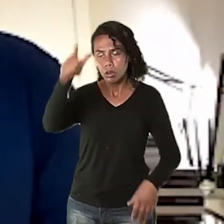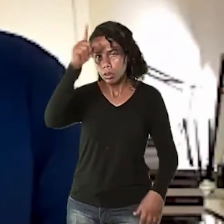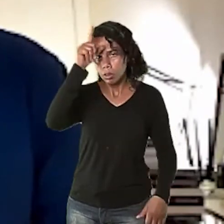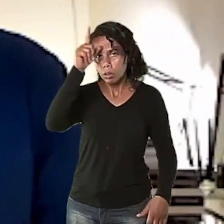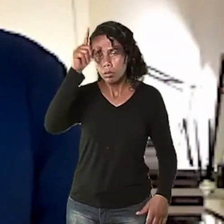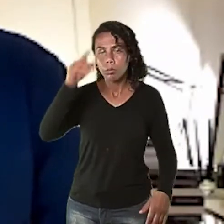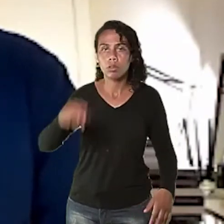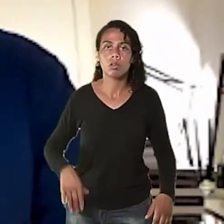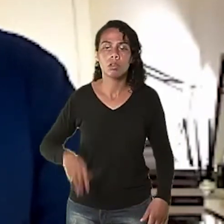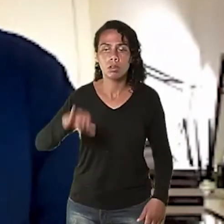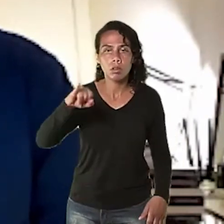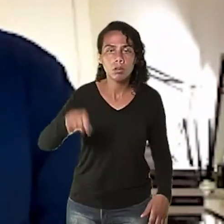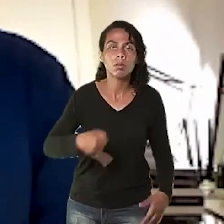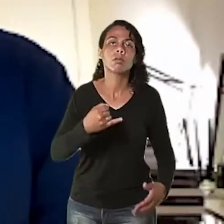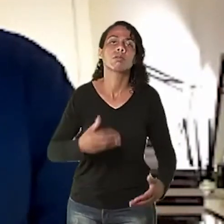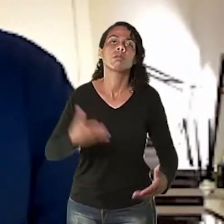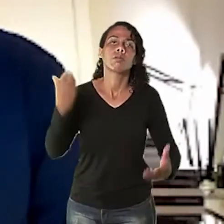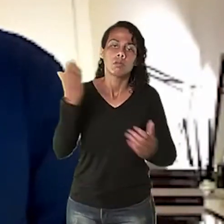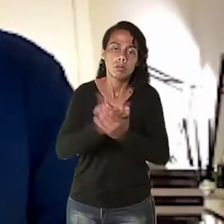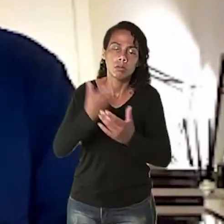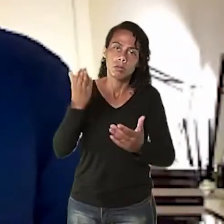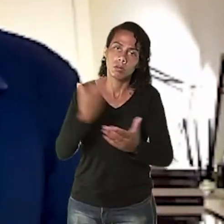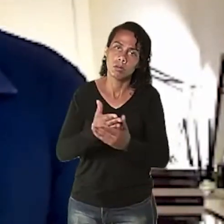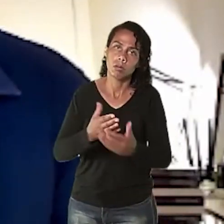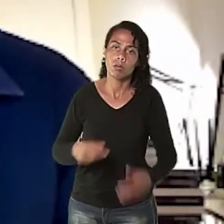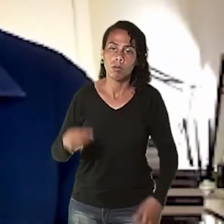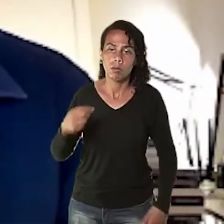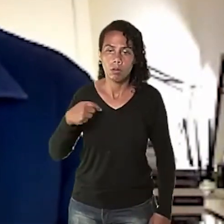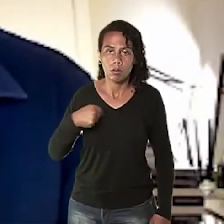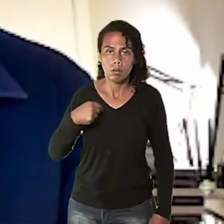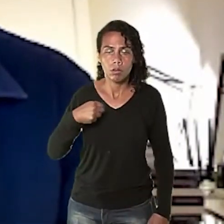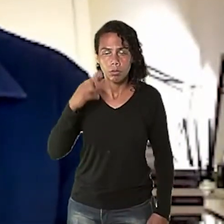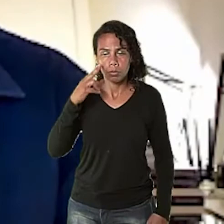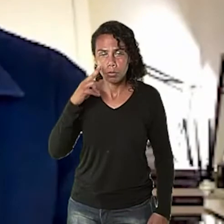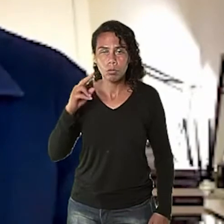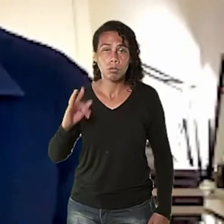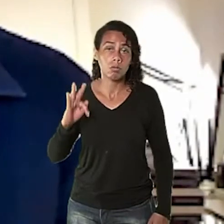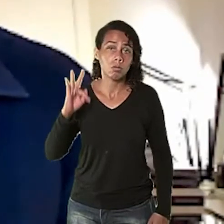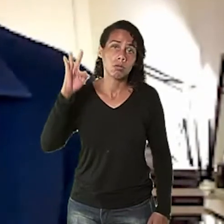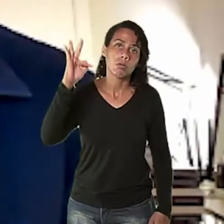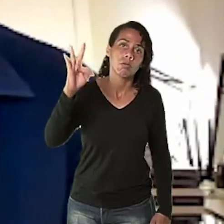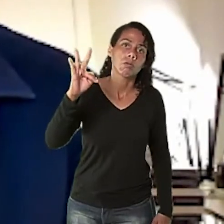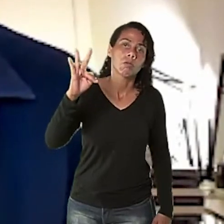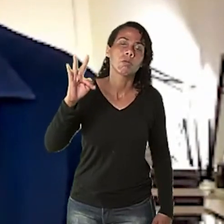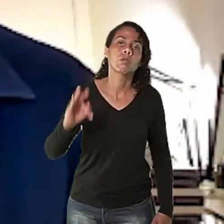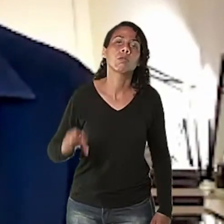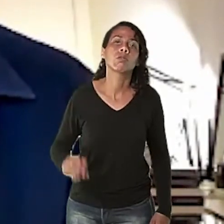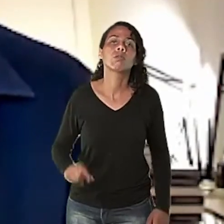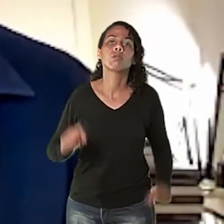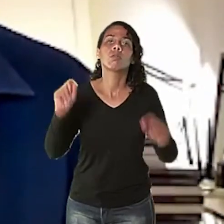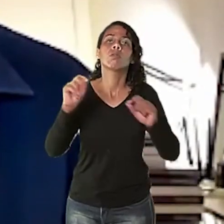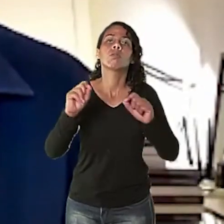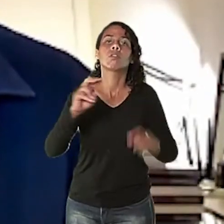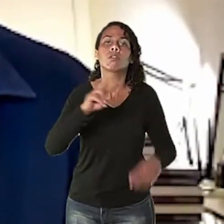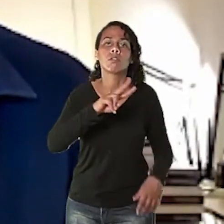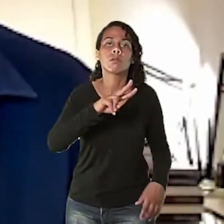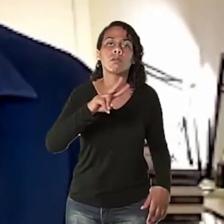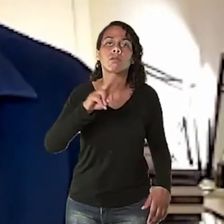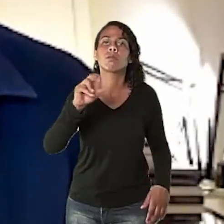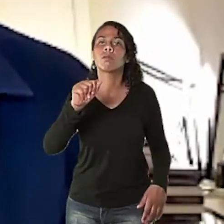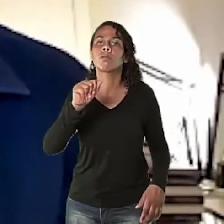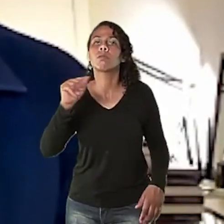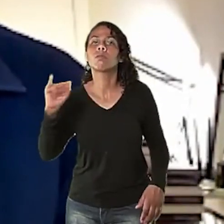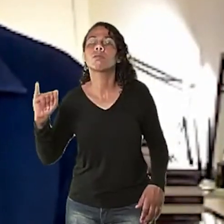enfim. Mas vamos ver. Eu acho que a história toma essa dimensão violentíssima de eu receber